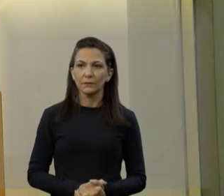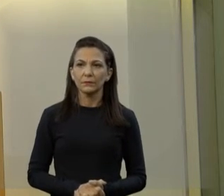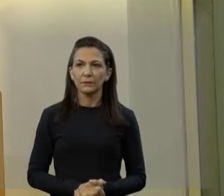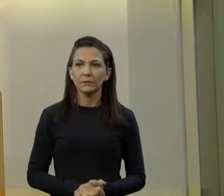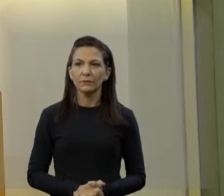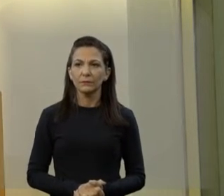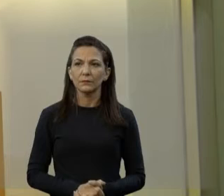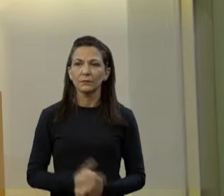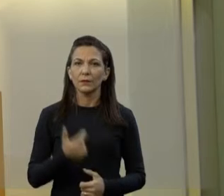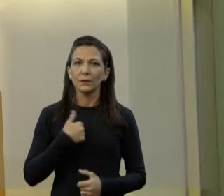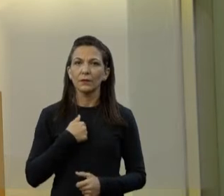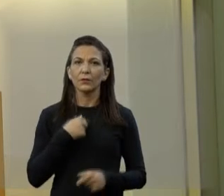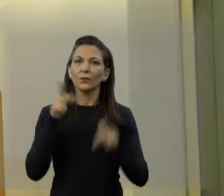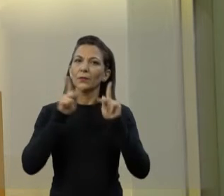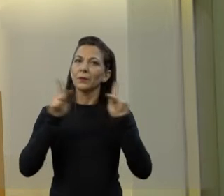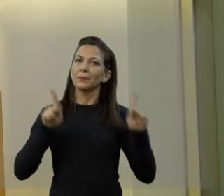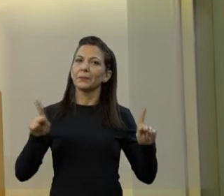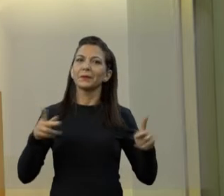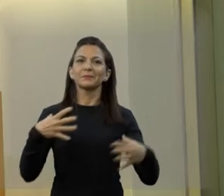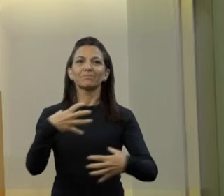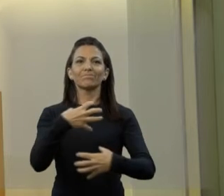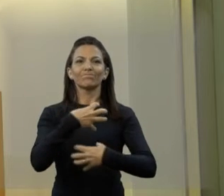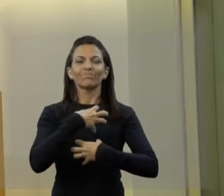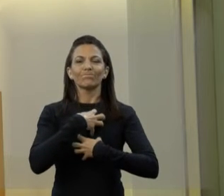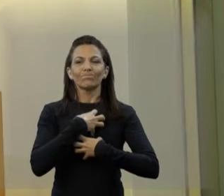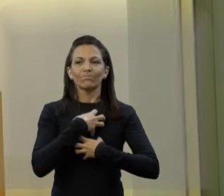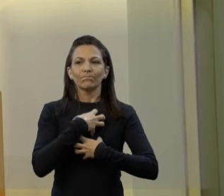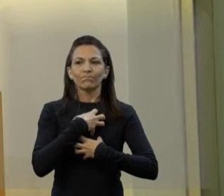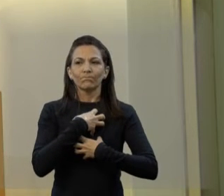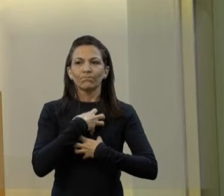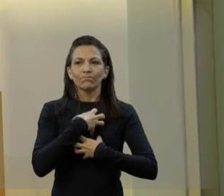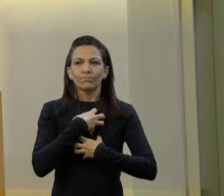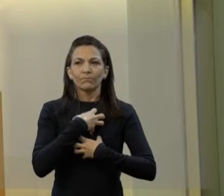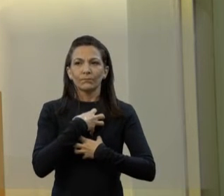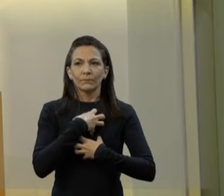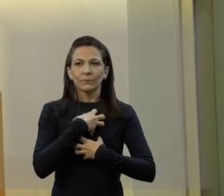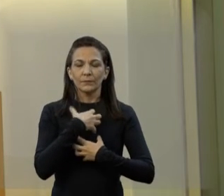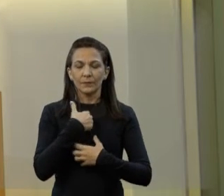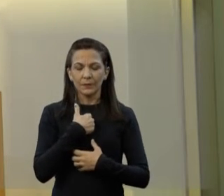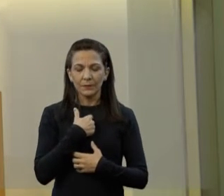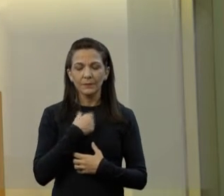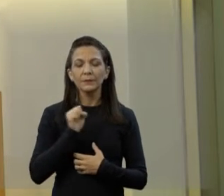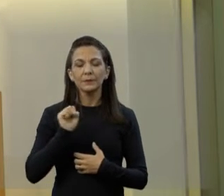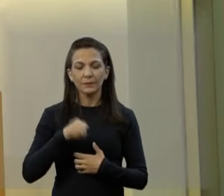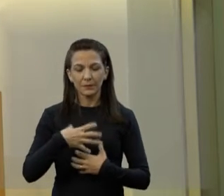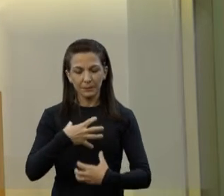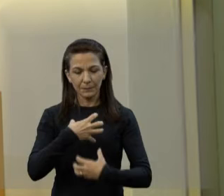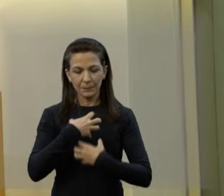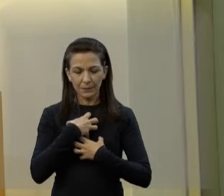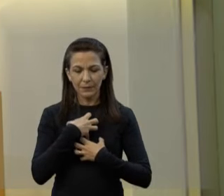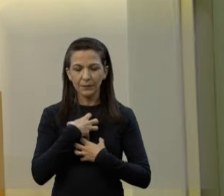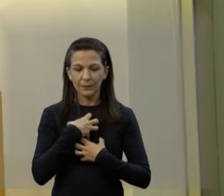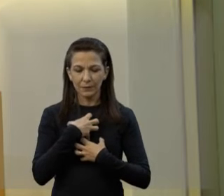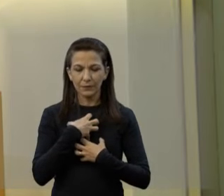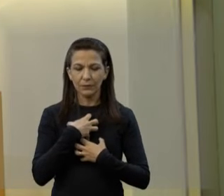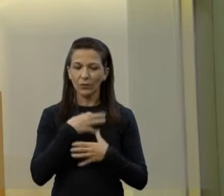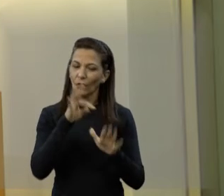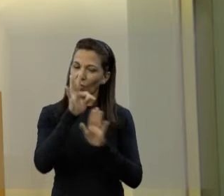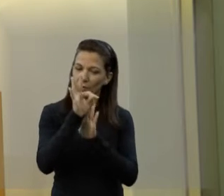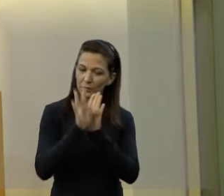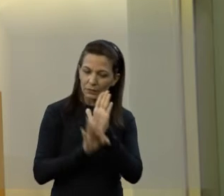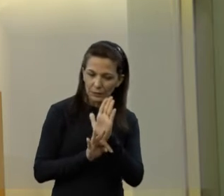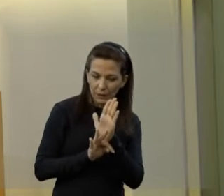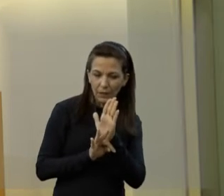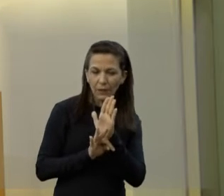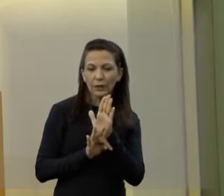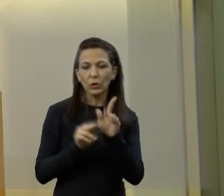estava em paz e eu tava em paz eu tava fiz um belo texto